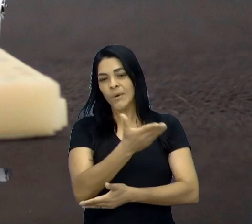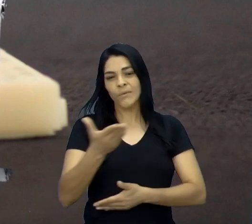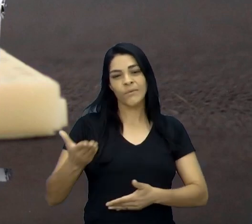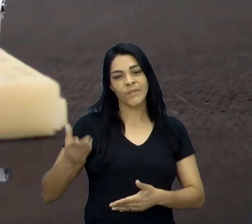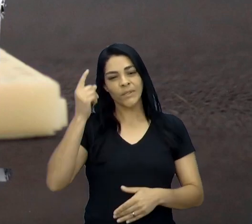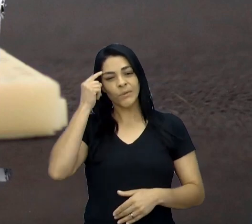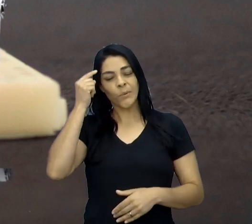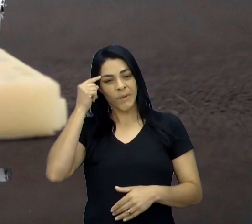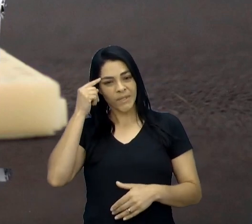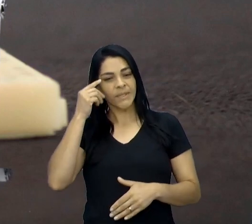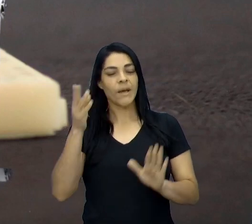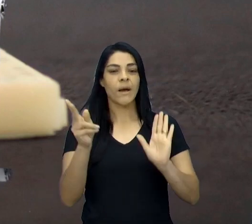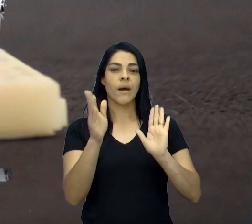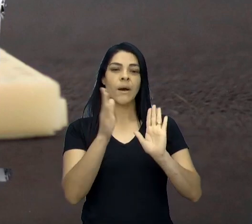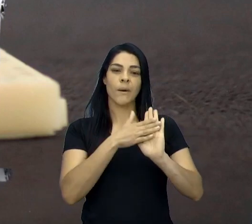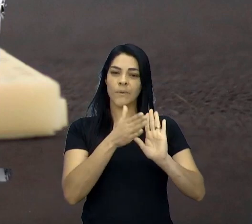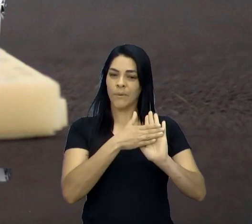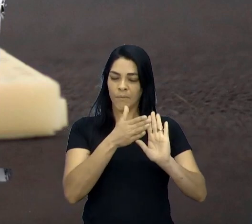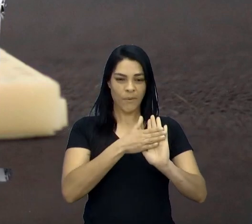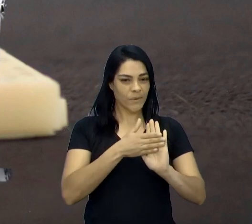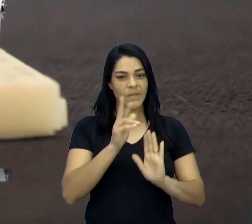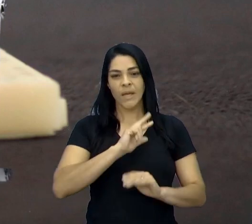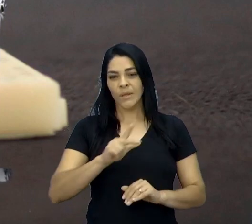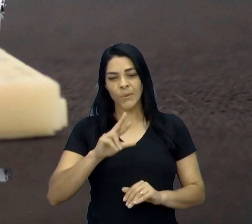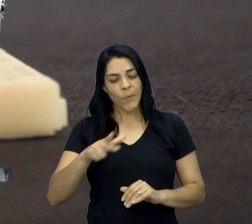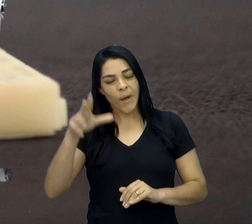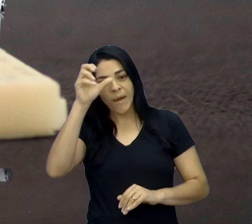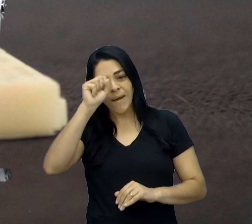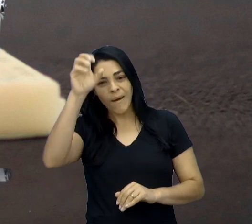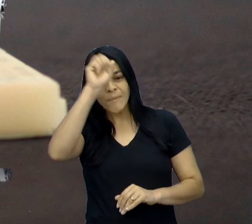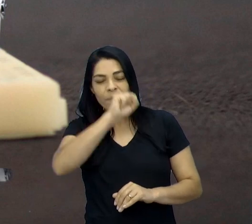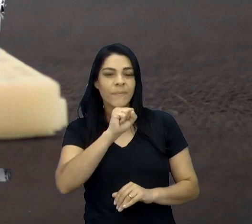aqui, tá? A proposta não é aprender a fazer